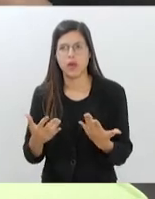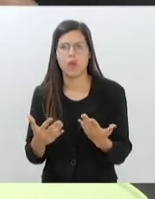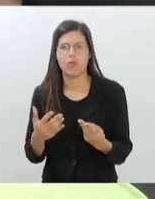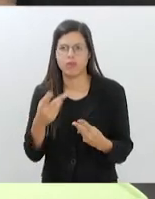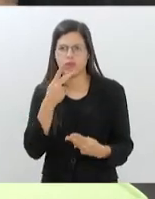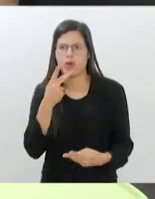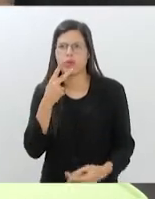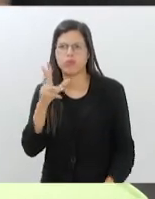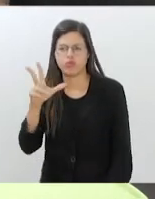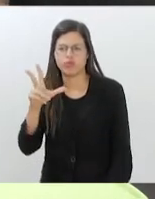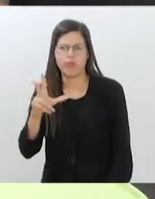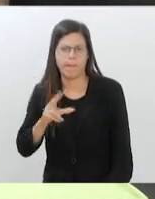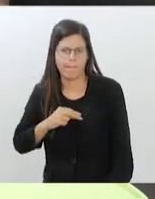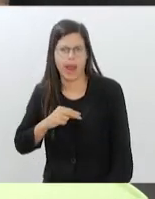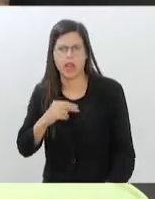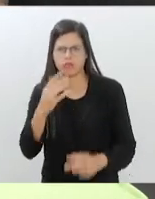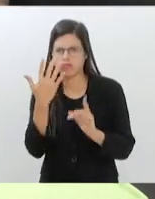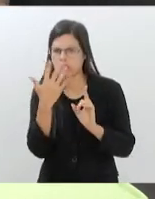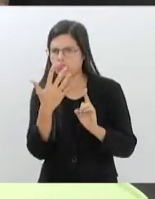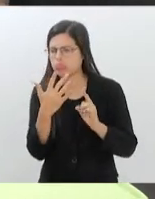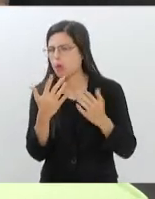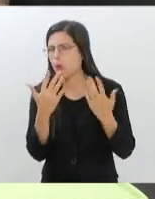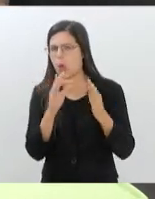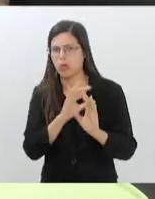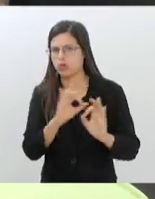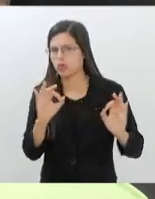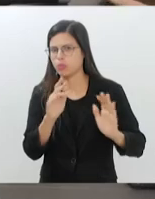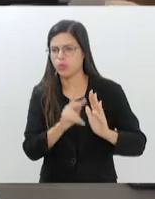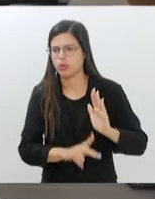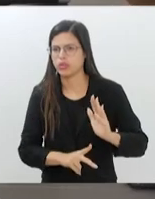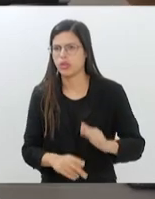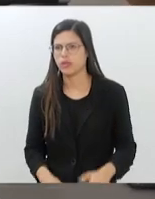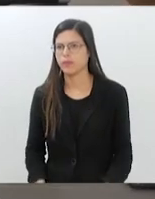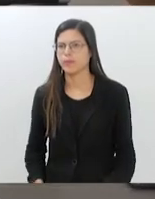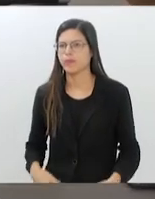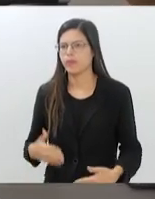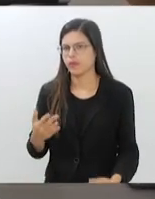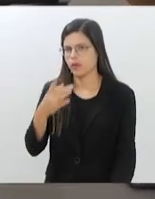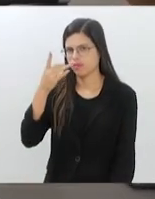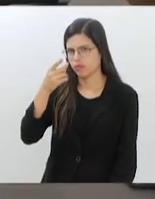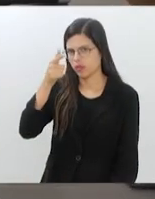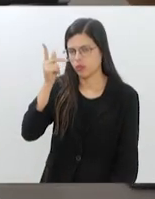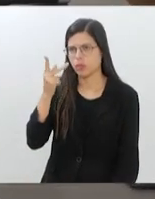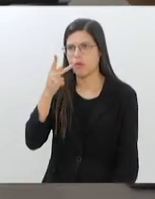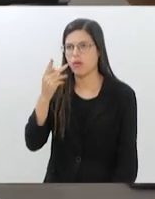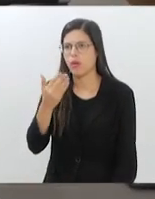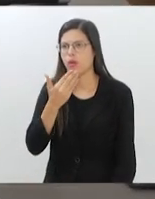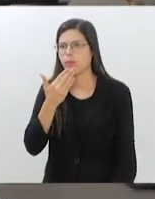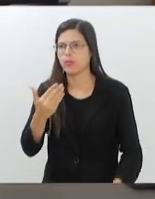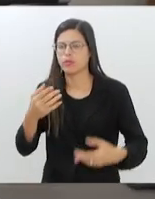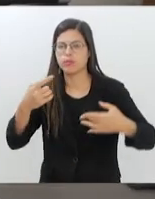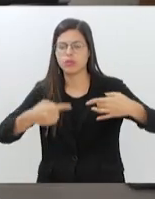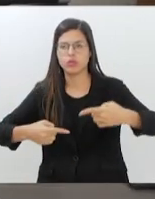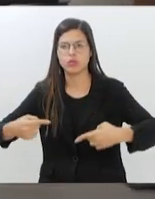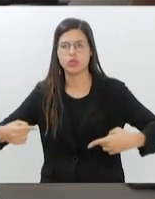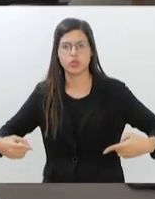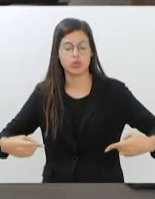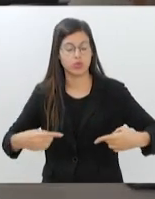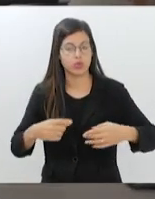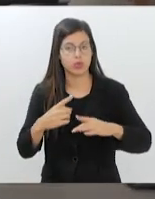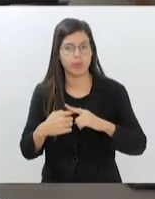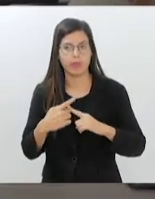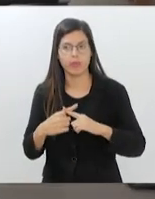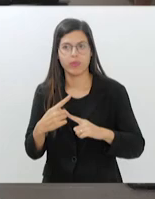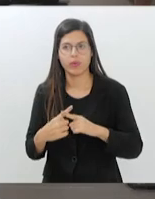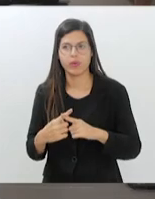mérito louvando o projeto bom eu pedi para discutir senhor presidente por forma diversa